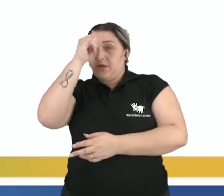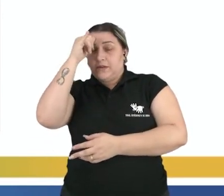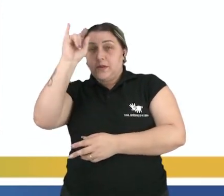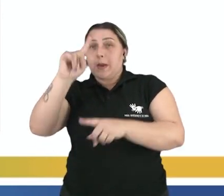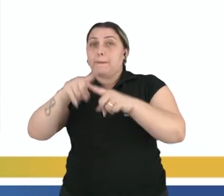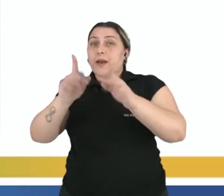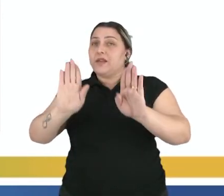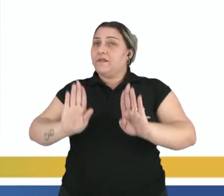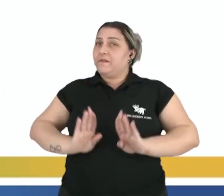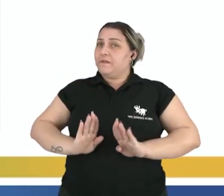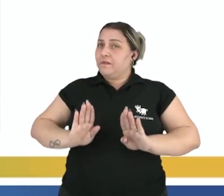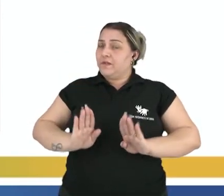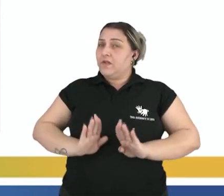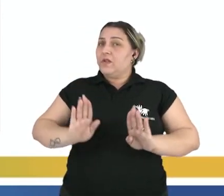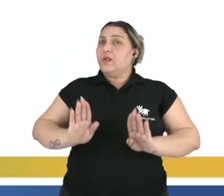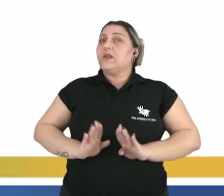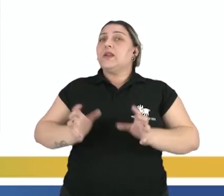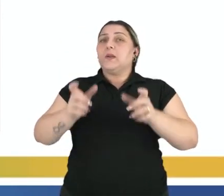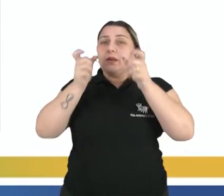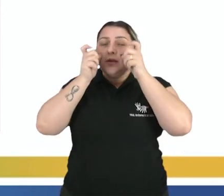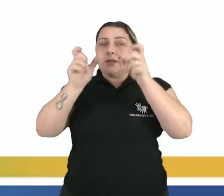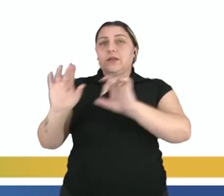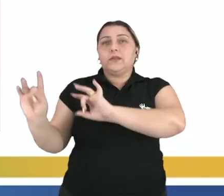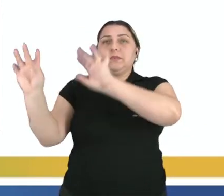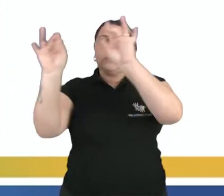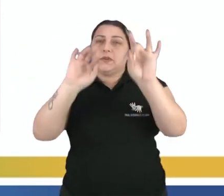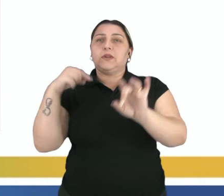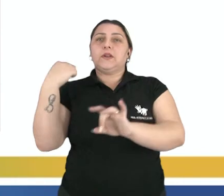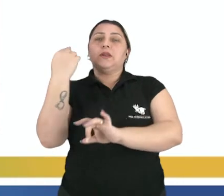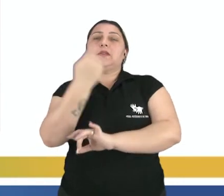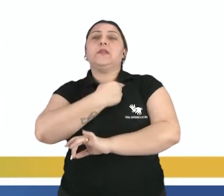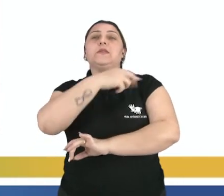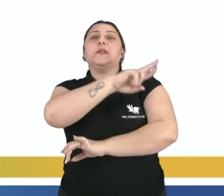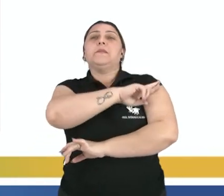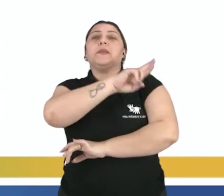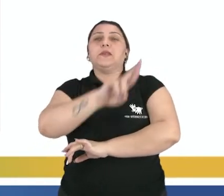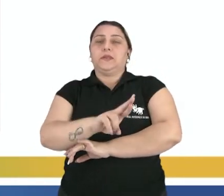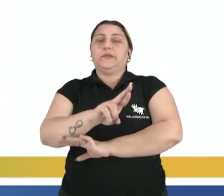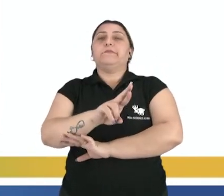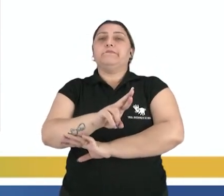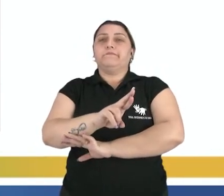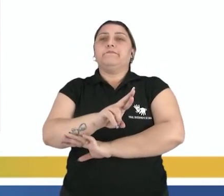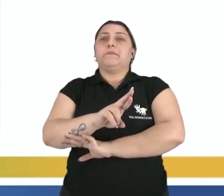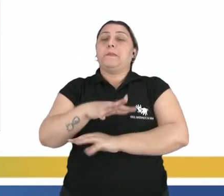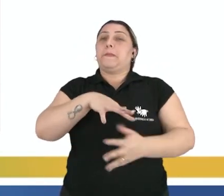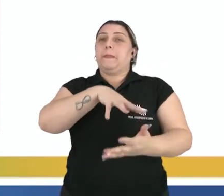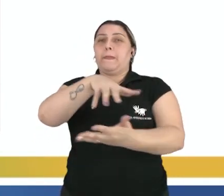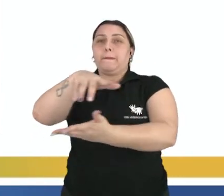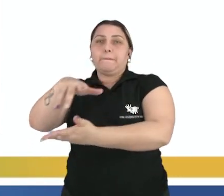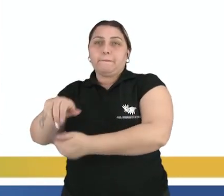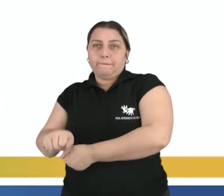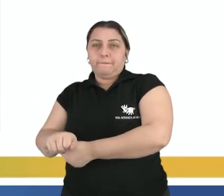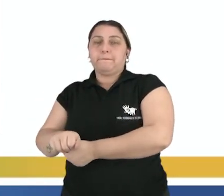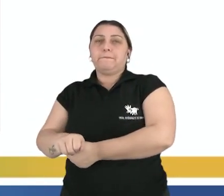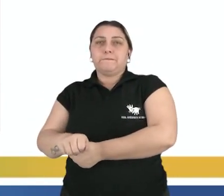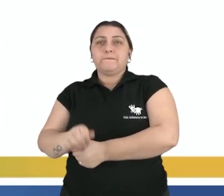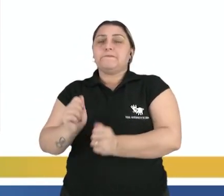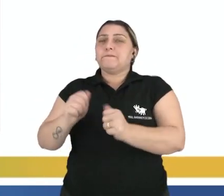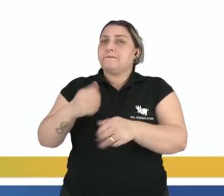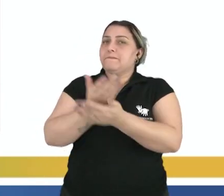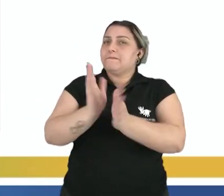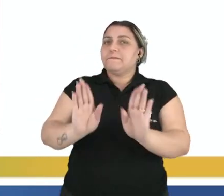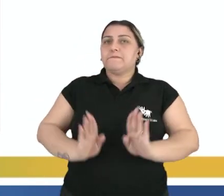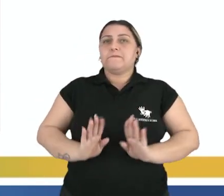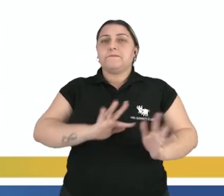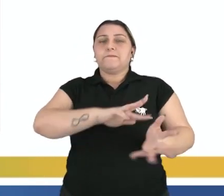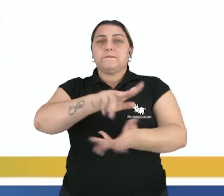a fome requer uma atenção especial das nossas autoridades, requer uma atenção especial mundial, que dá sim para acabar com a fome